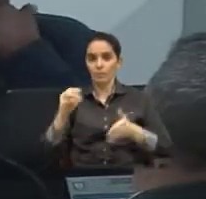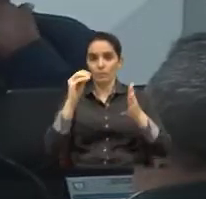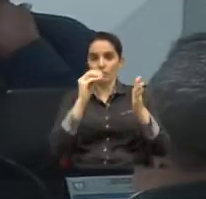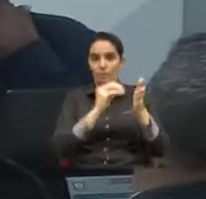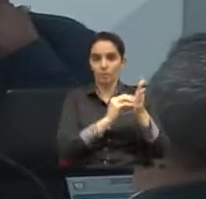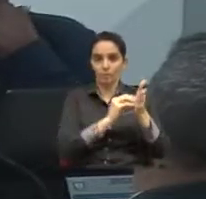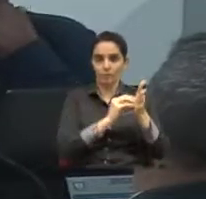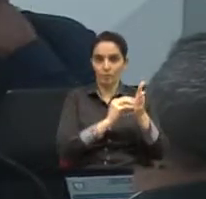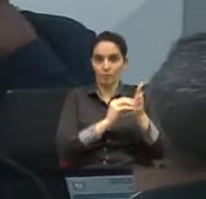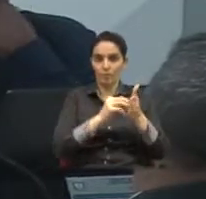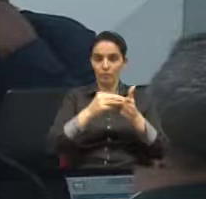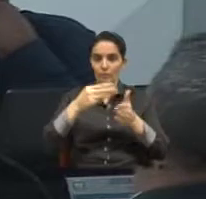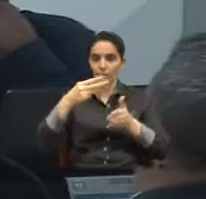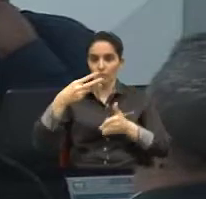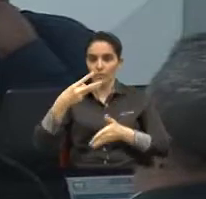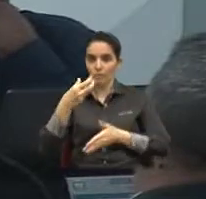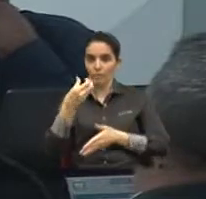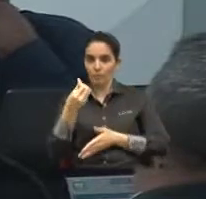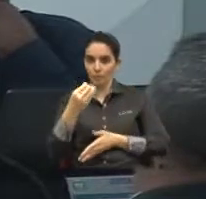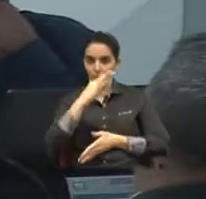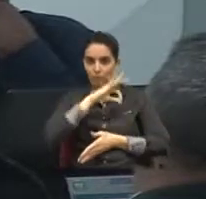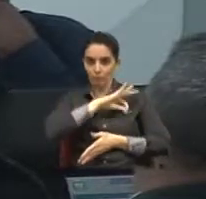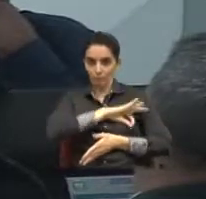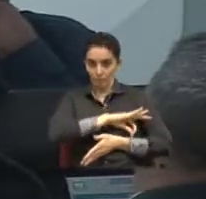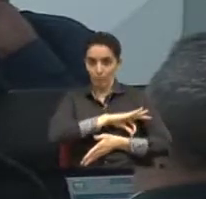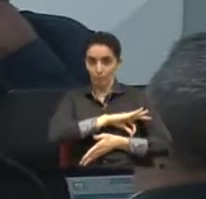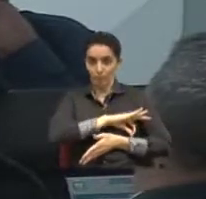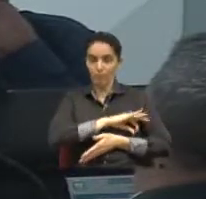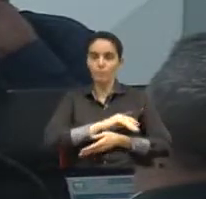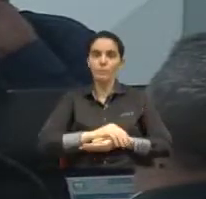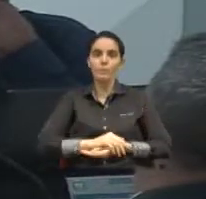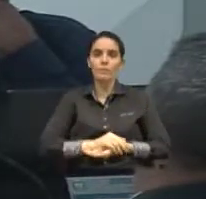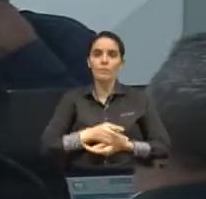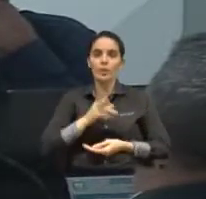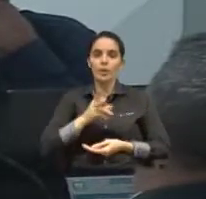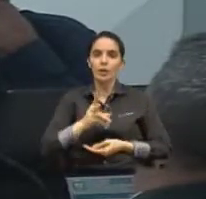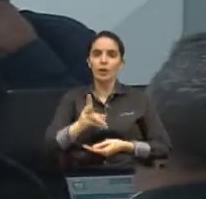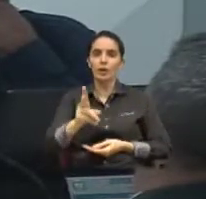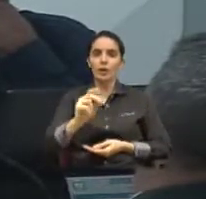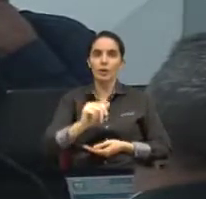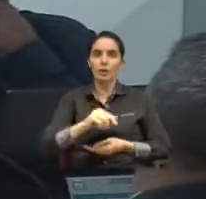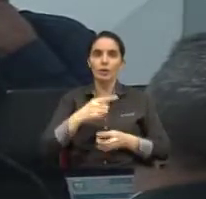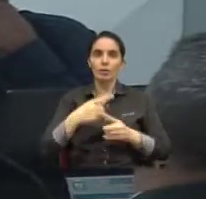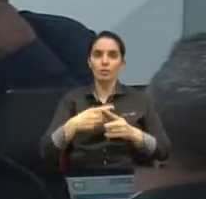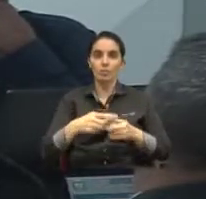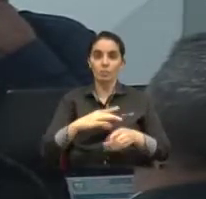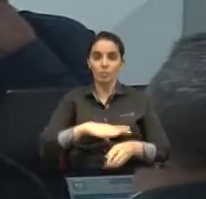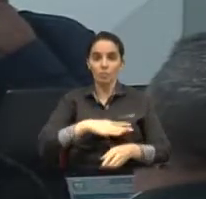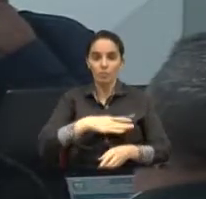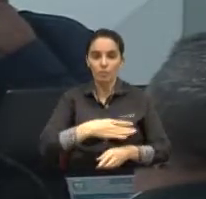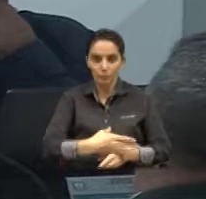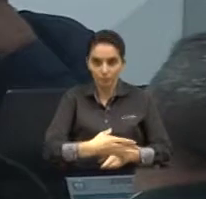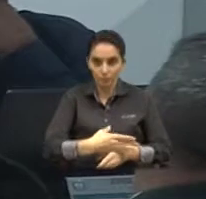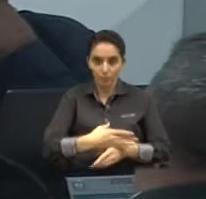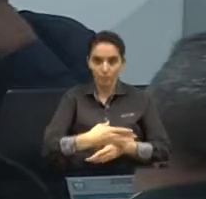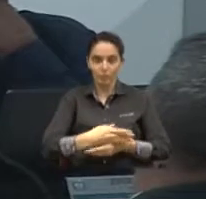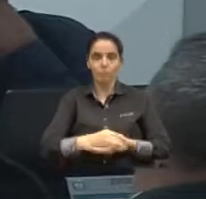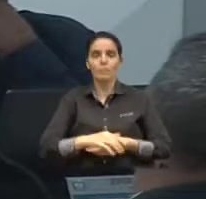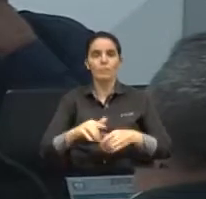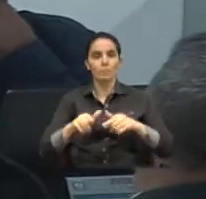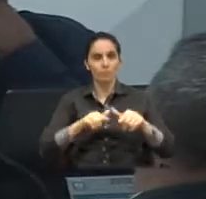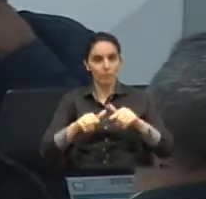do 36º Batalhão da Polícia Militar, eternizado ali pelo seu ato de bravura no cumprimento do seu dever.